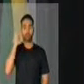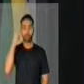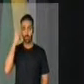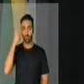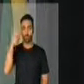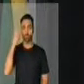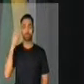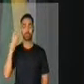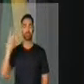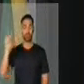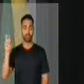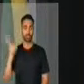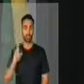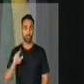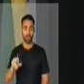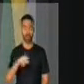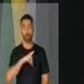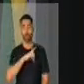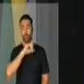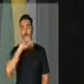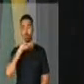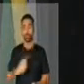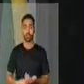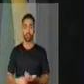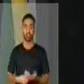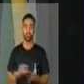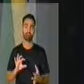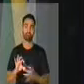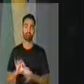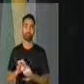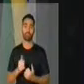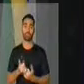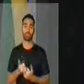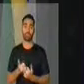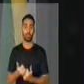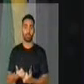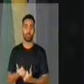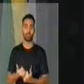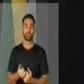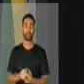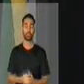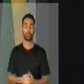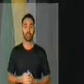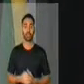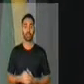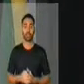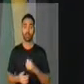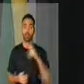seu compromisso e do seu comprometimento com a causa. A Paraíba